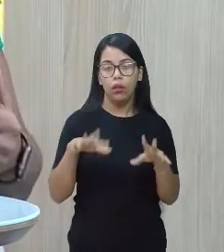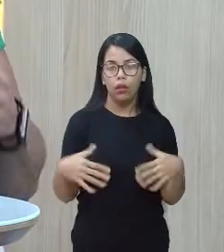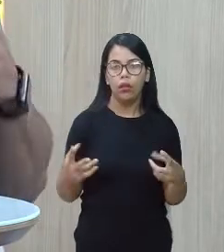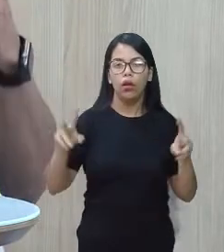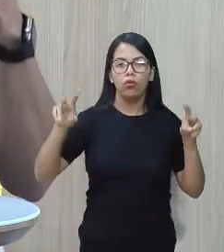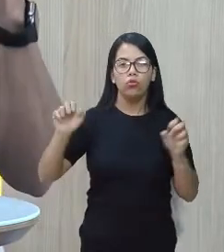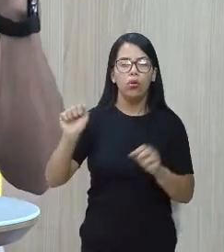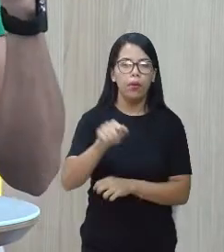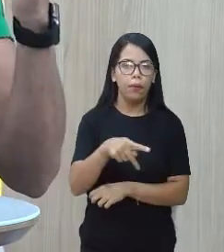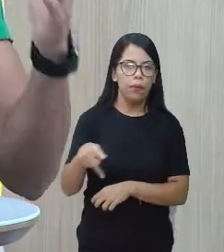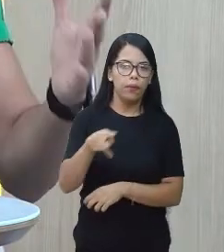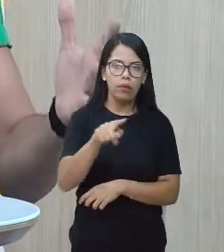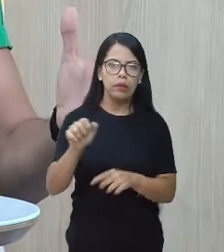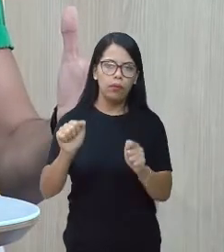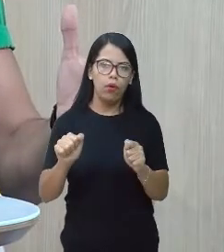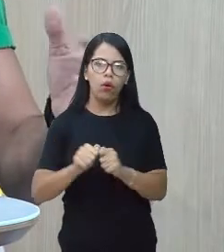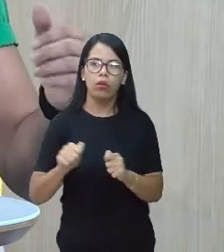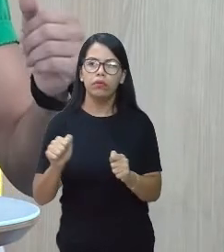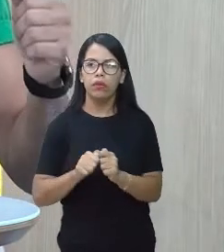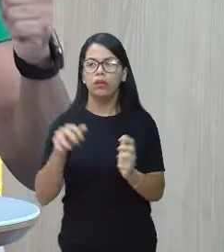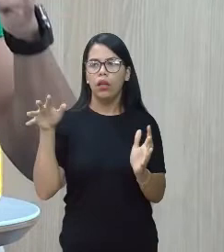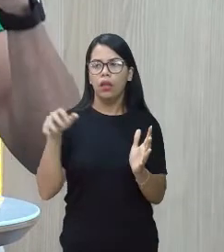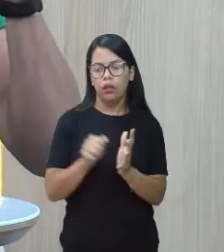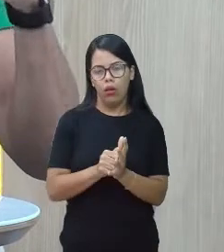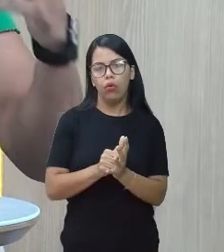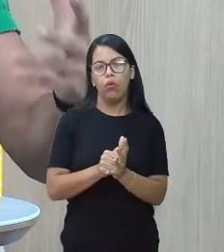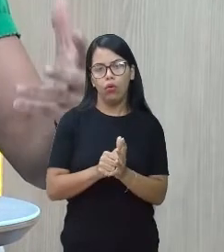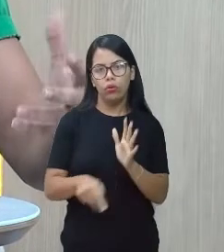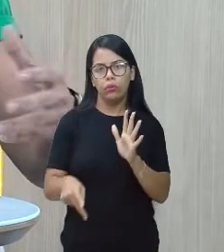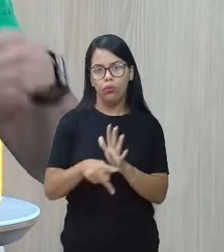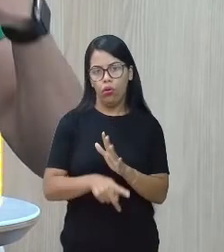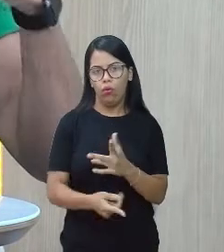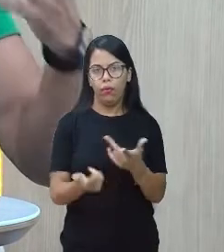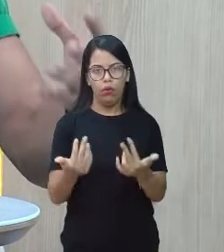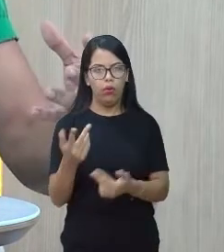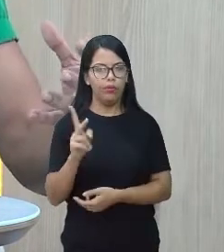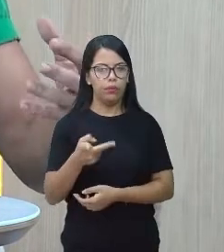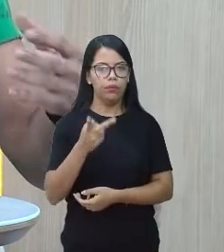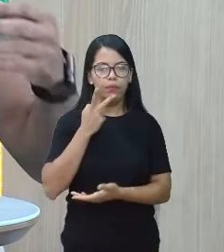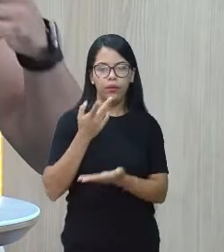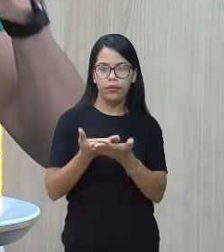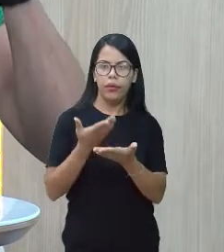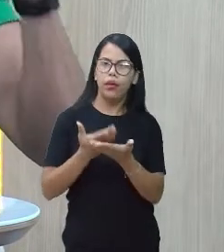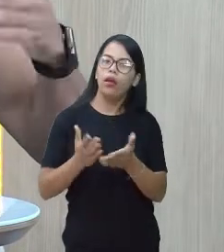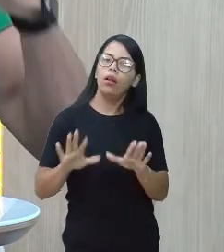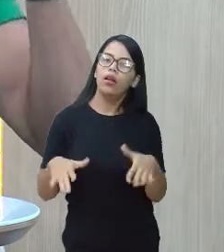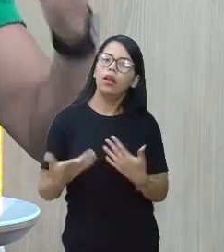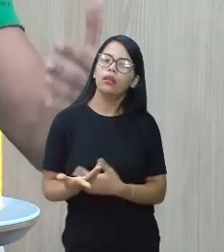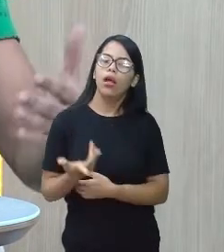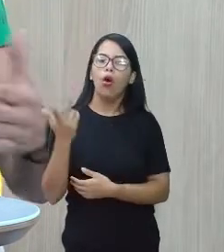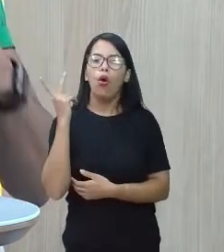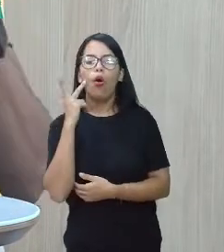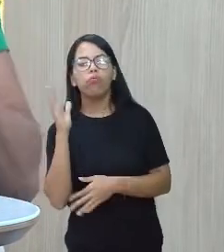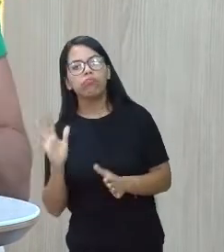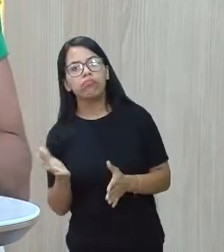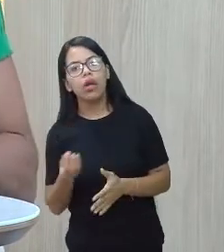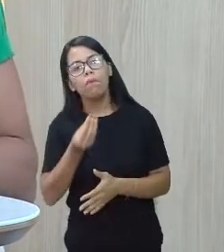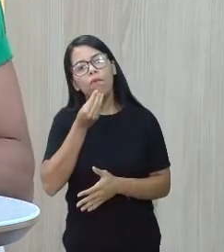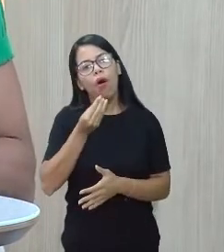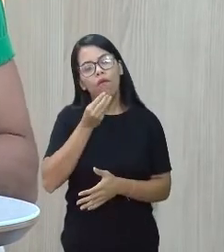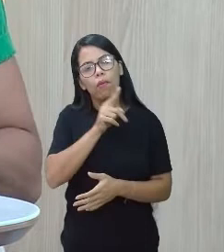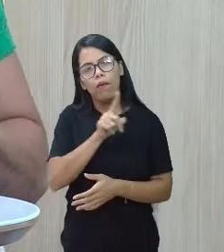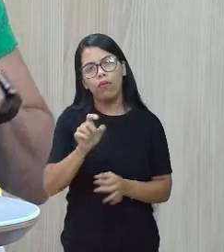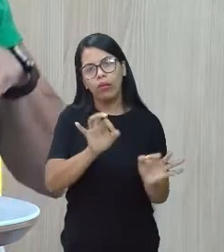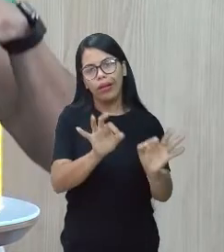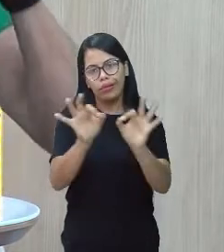aplicativo, você pode fazer o download dele, né? Como eu sempre falo aqui em todas as aulas, então, provavelmente, se você está assistindo essa